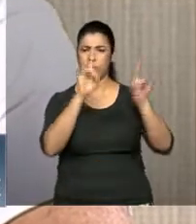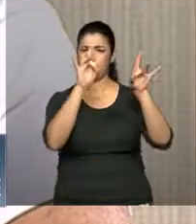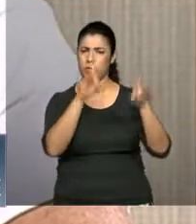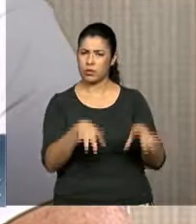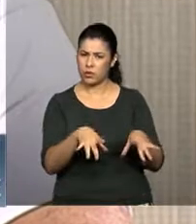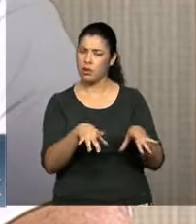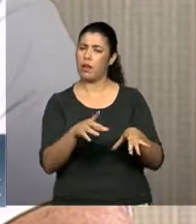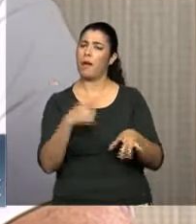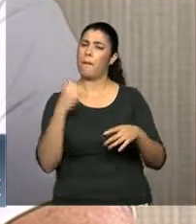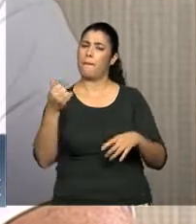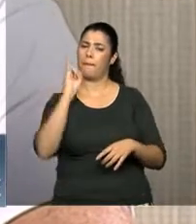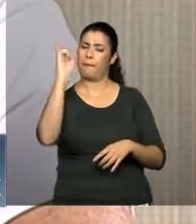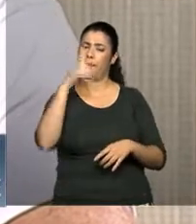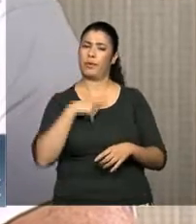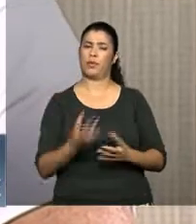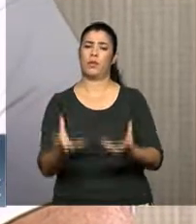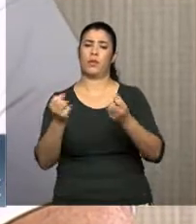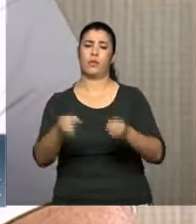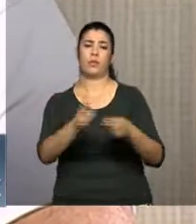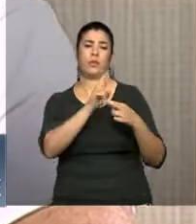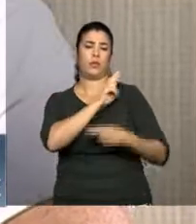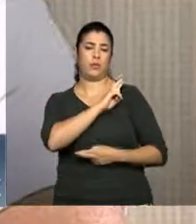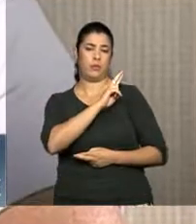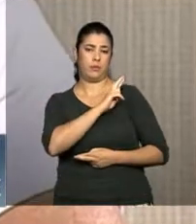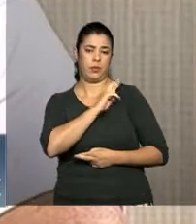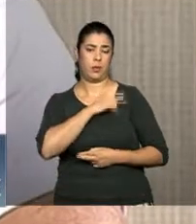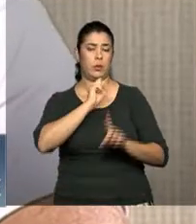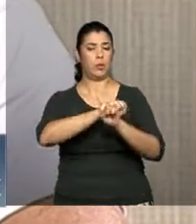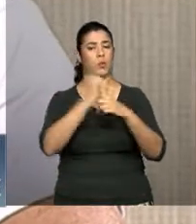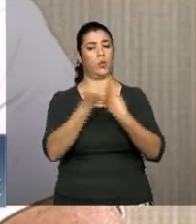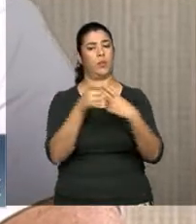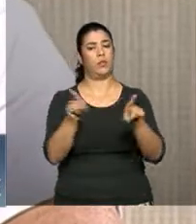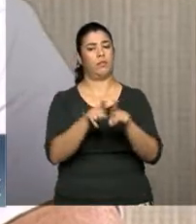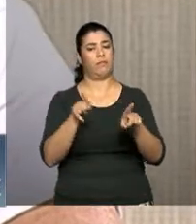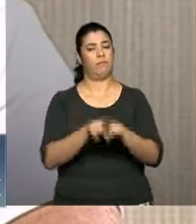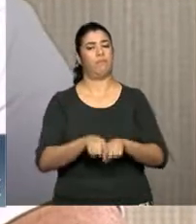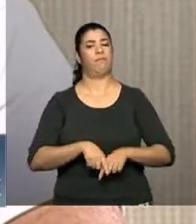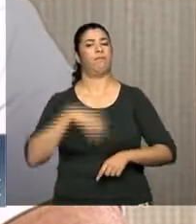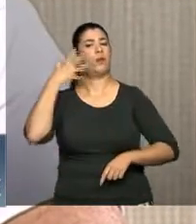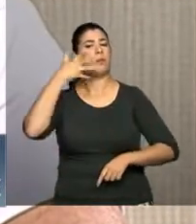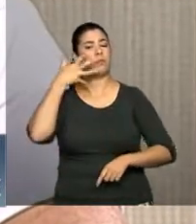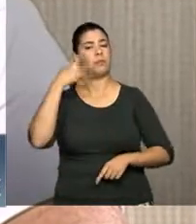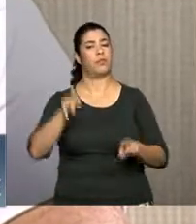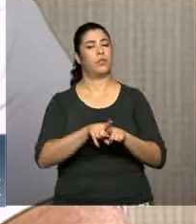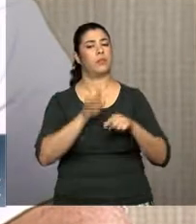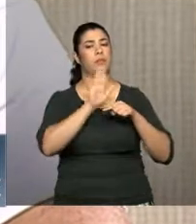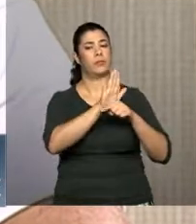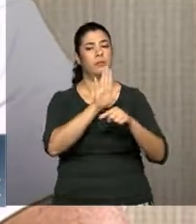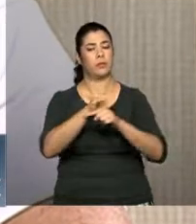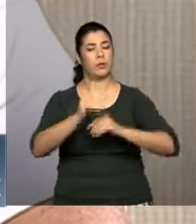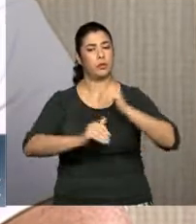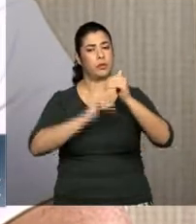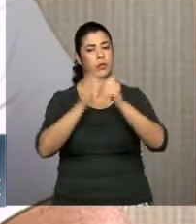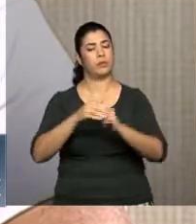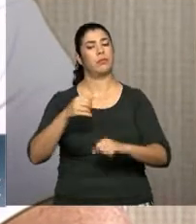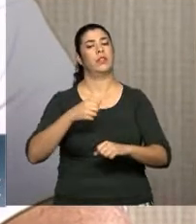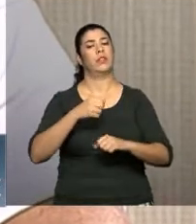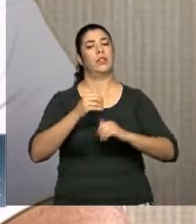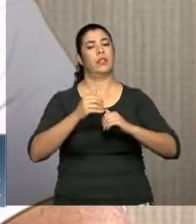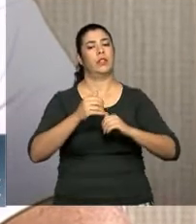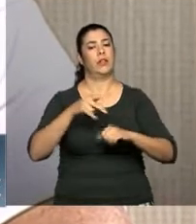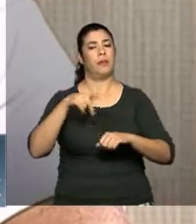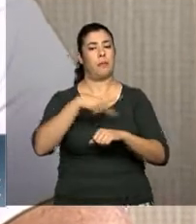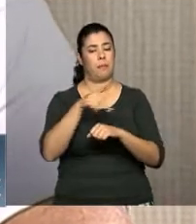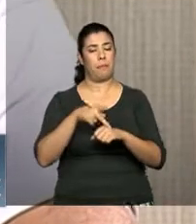do seu papel social político para nos ajudar a construir esta pátria educadora